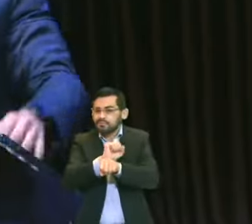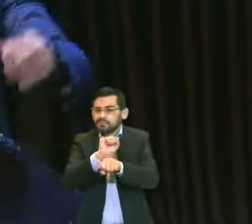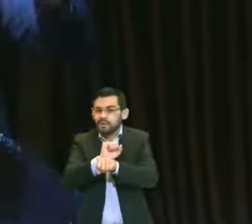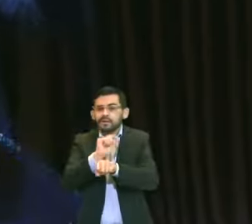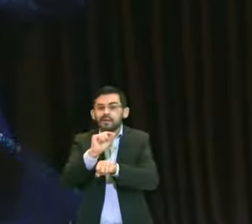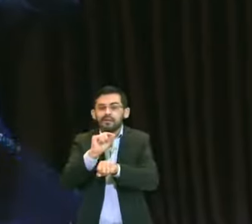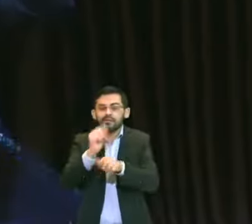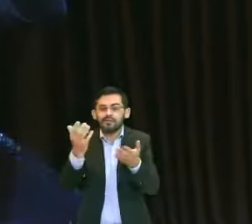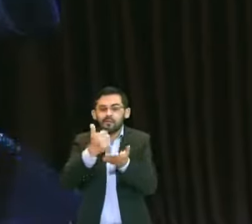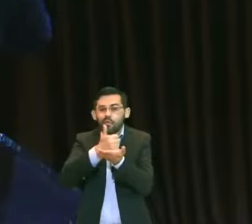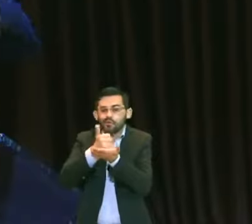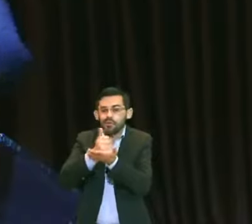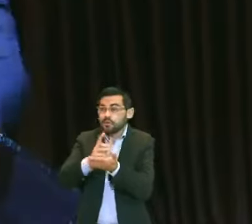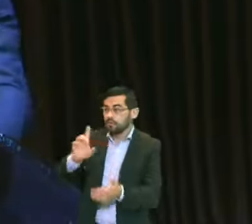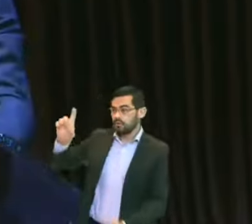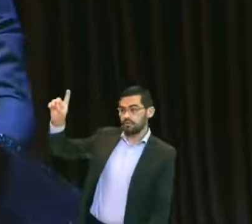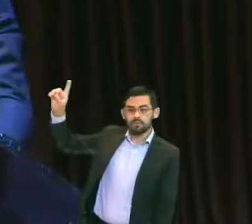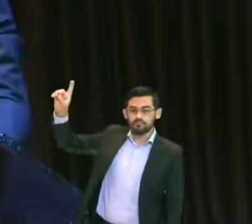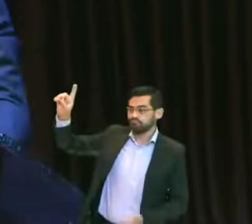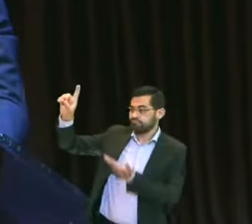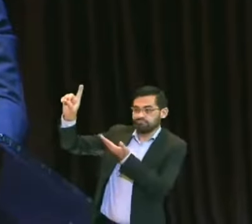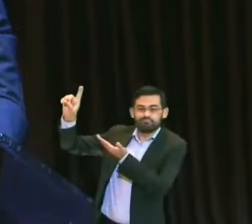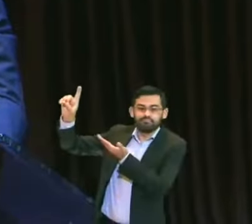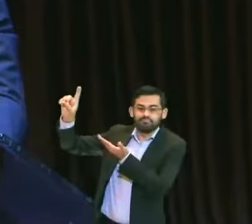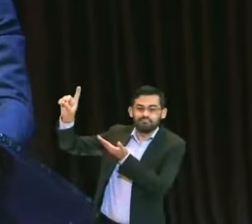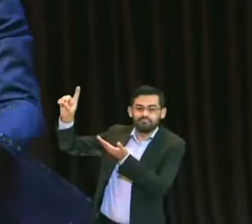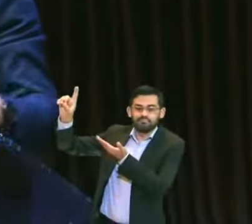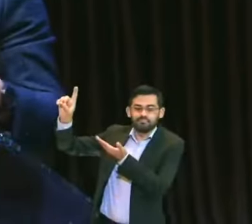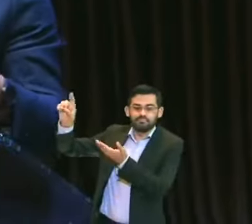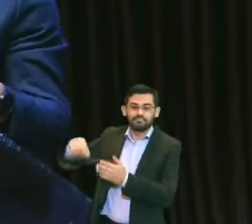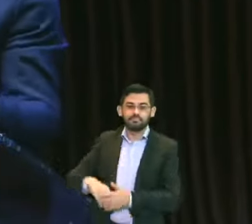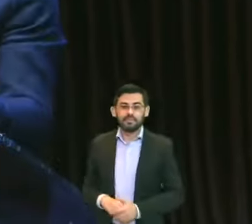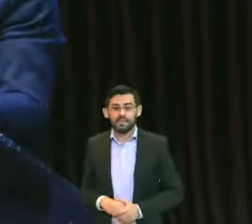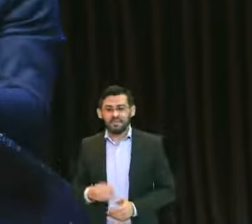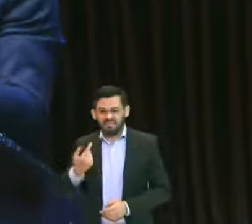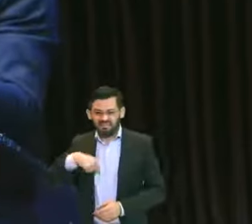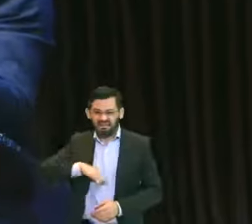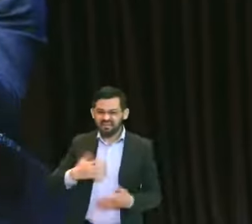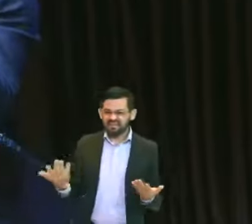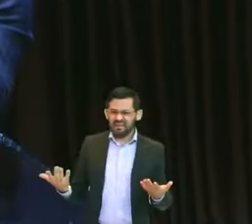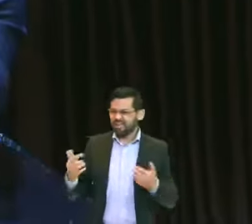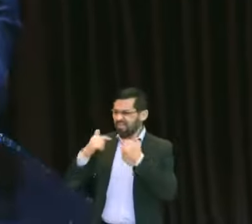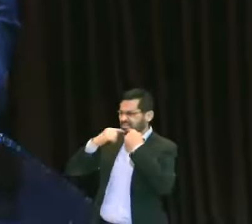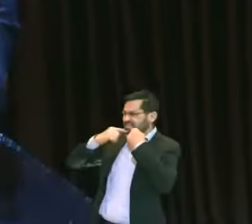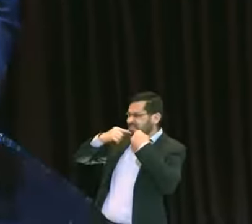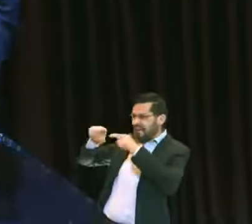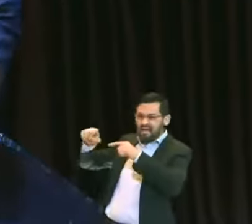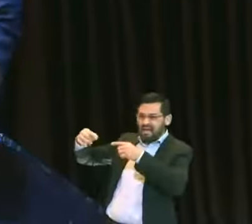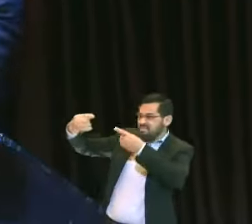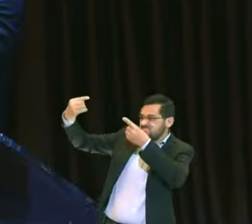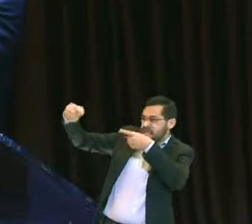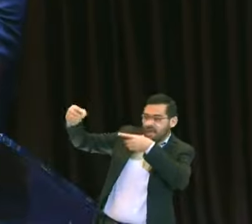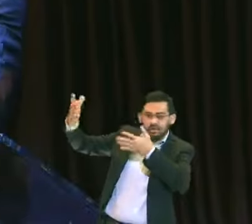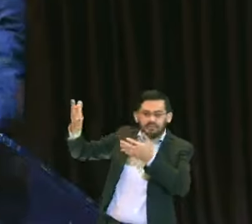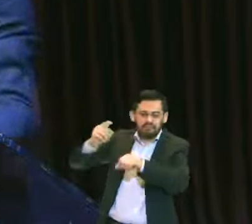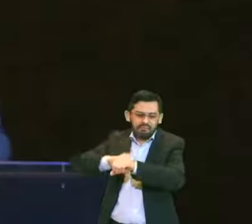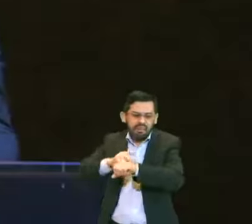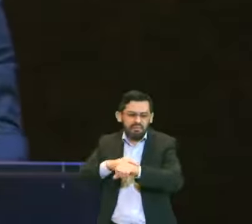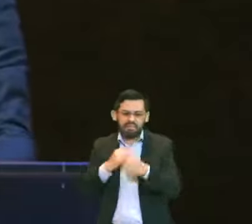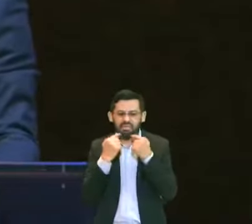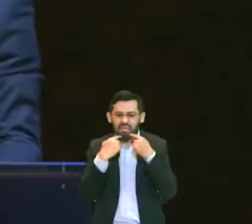vida é o Senhor. Ao invés de nos rebelarmos contra este